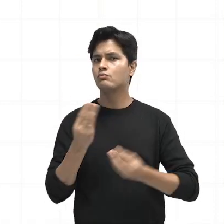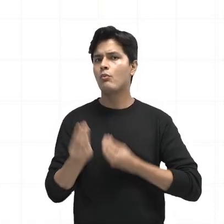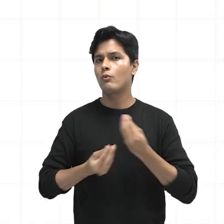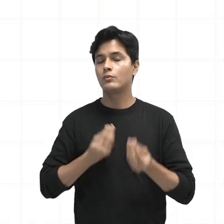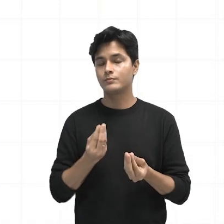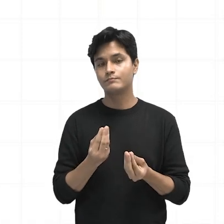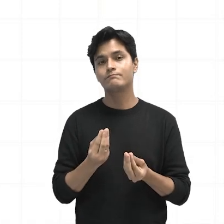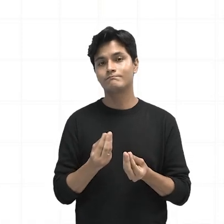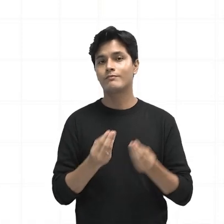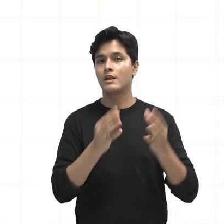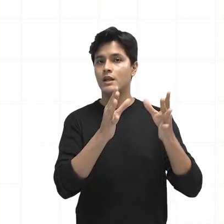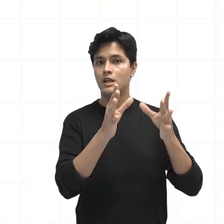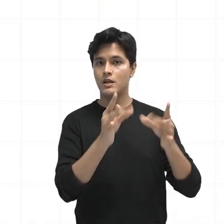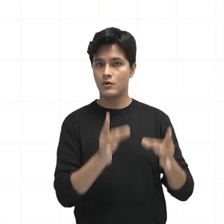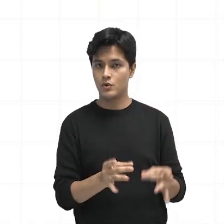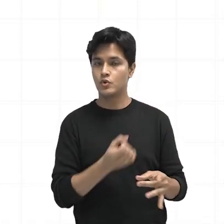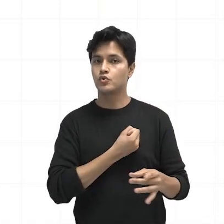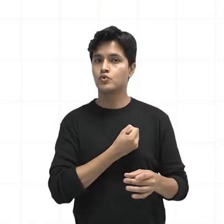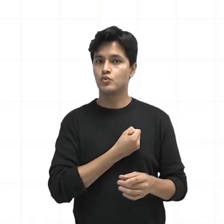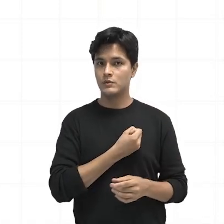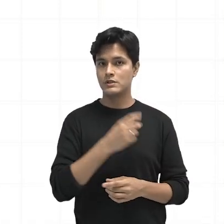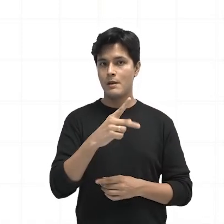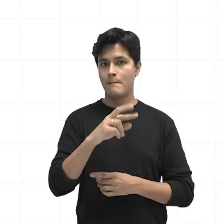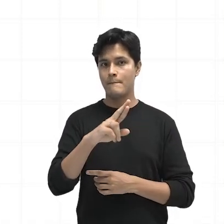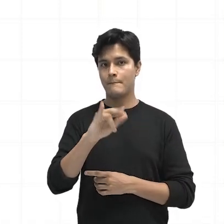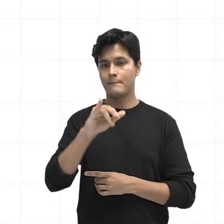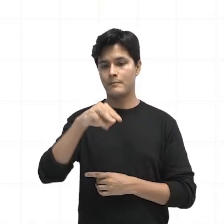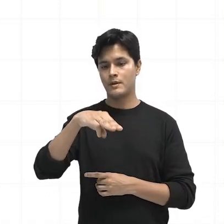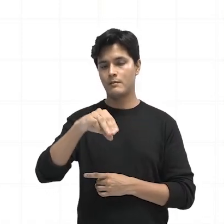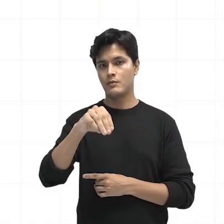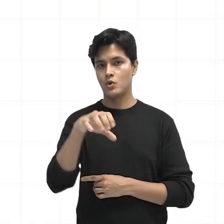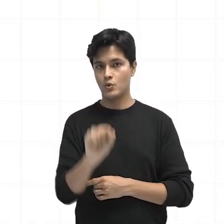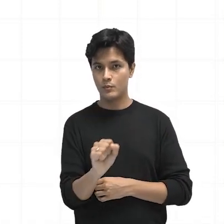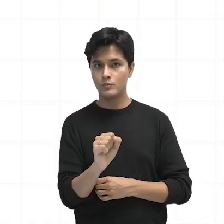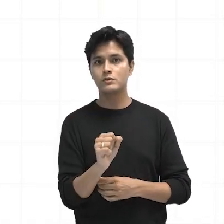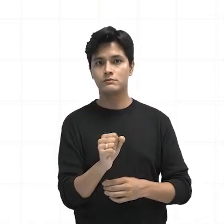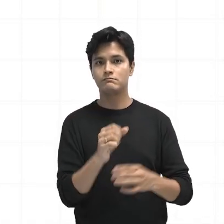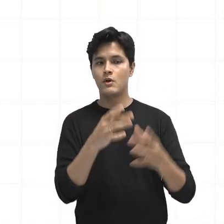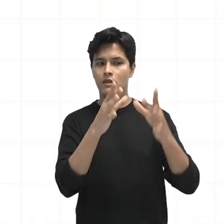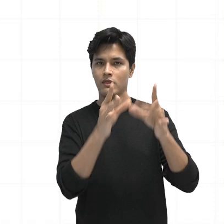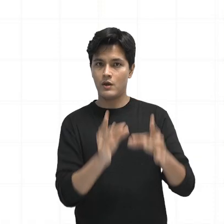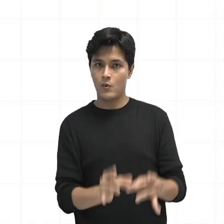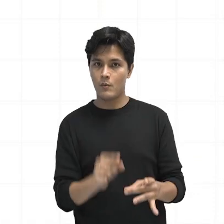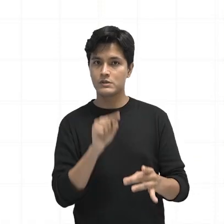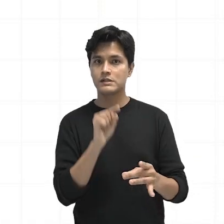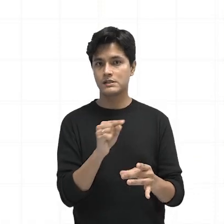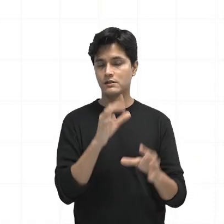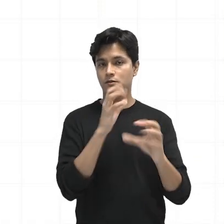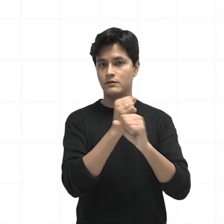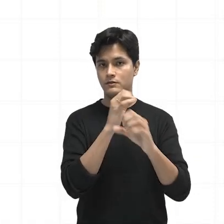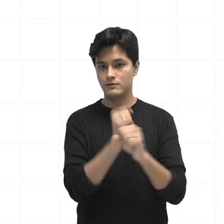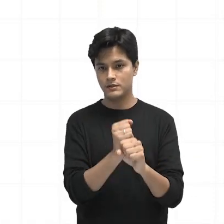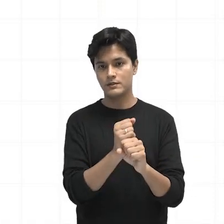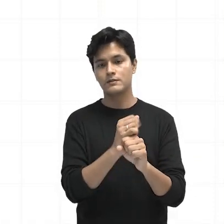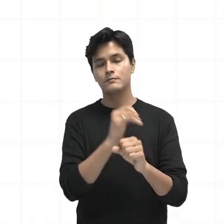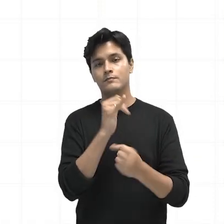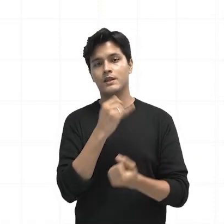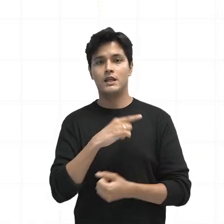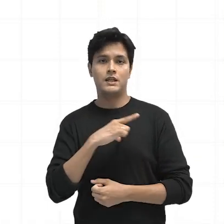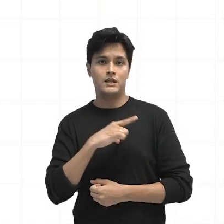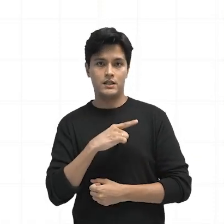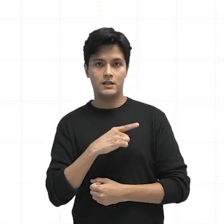decomposição entre números primos, ó. Como nós temos número par, a gente vai começar dividindo por